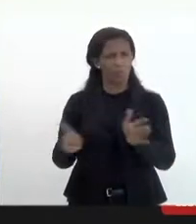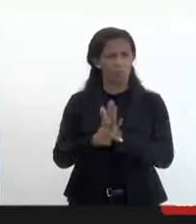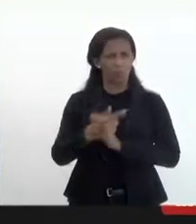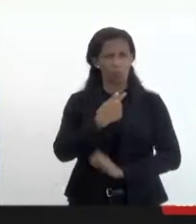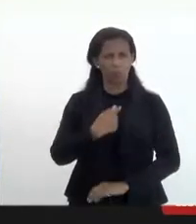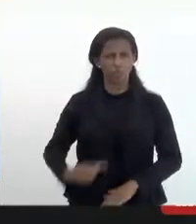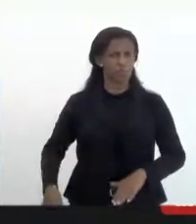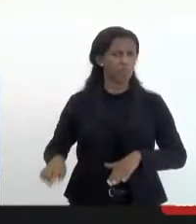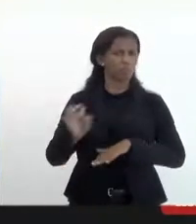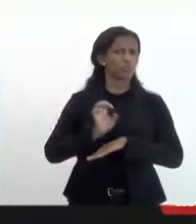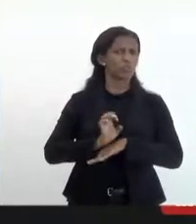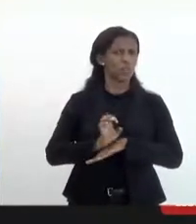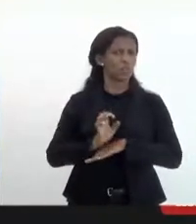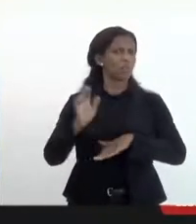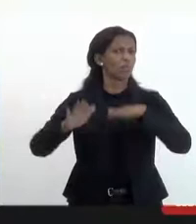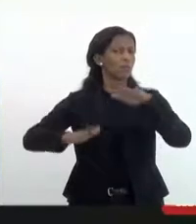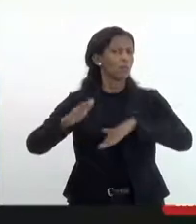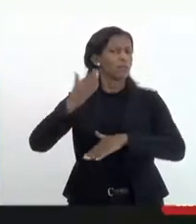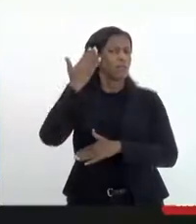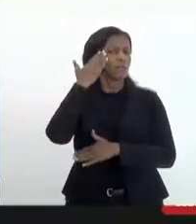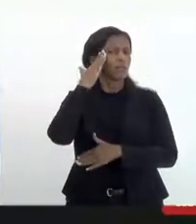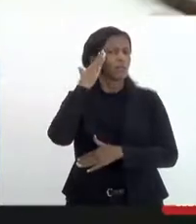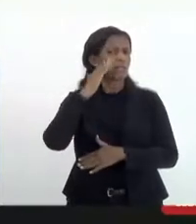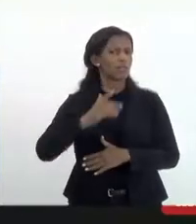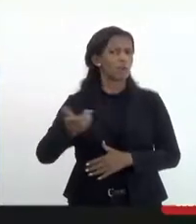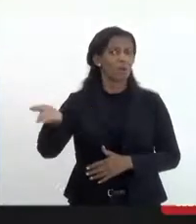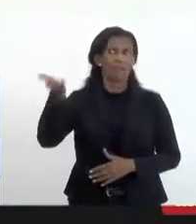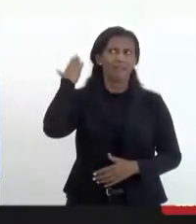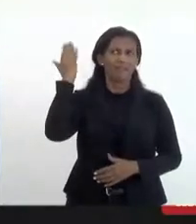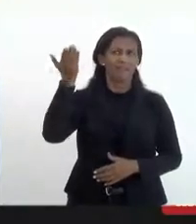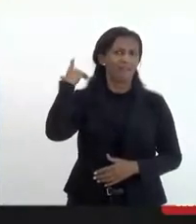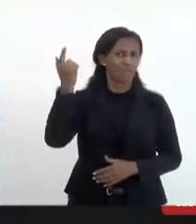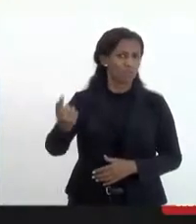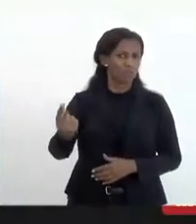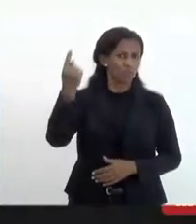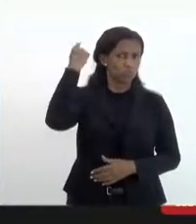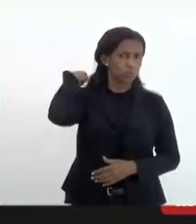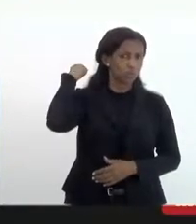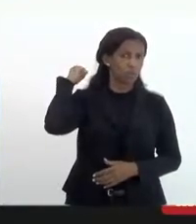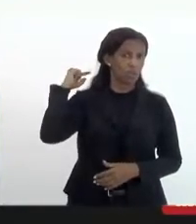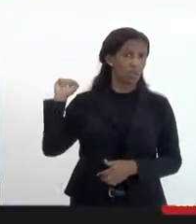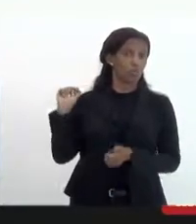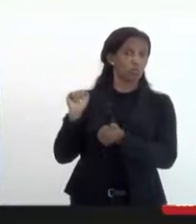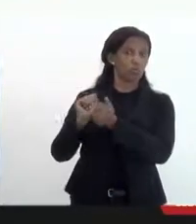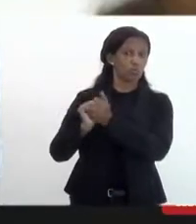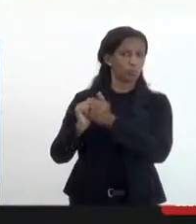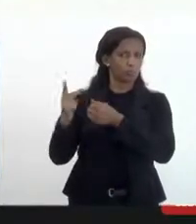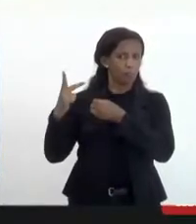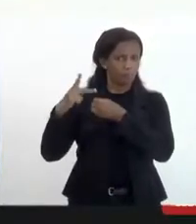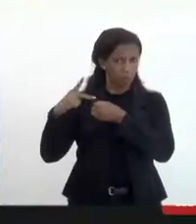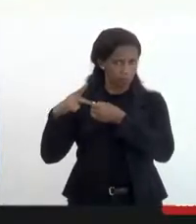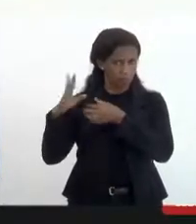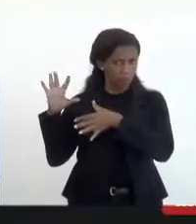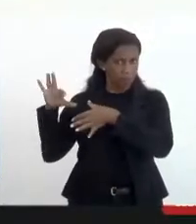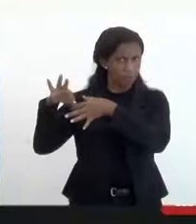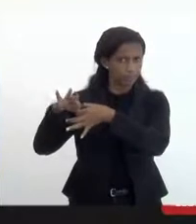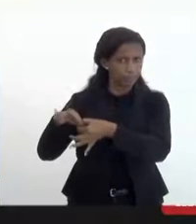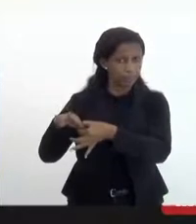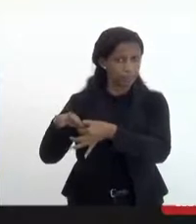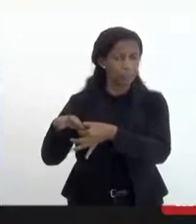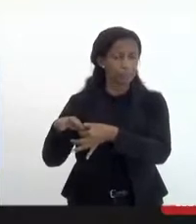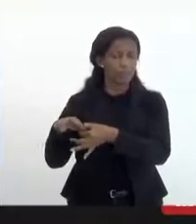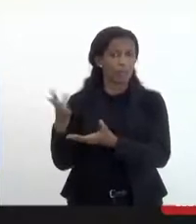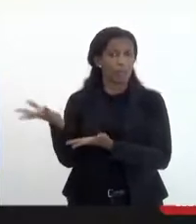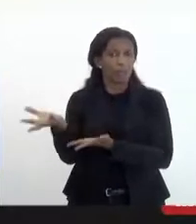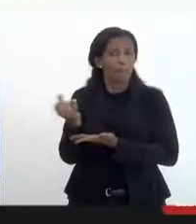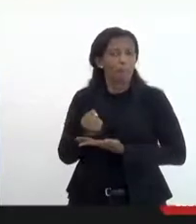vezes fez um entendimento lá atrás com a Petrobras, em anos pretéritos, para